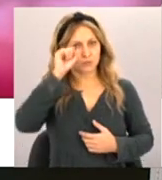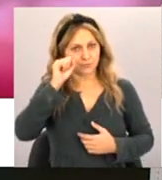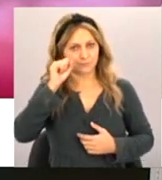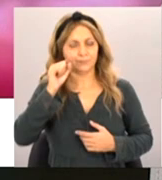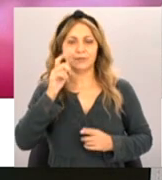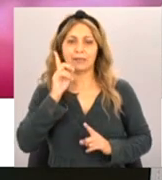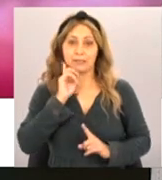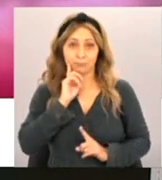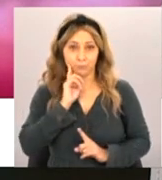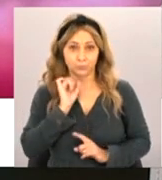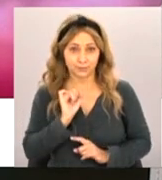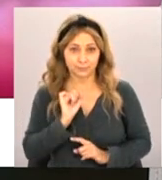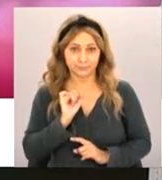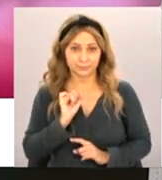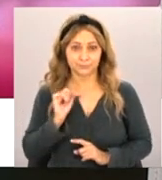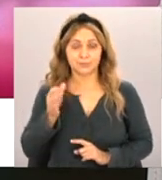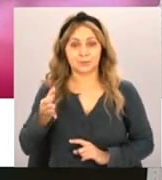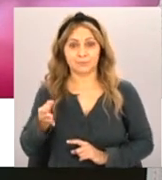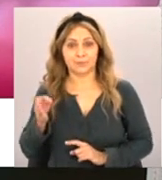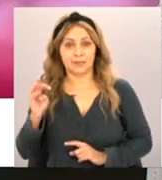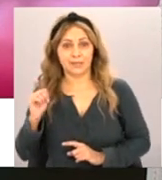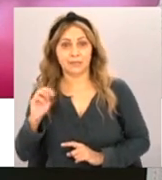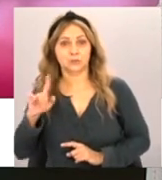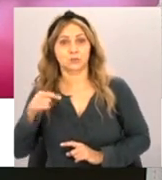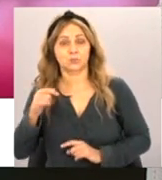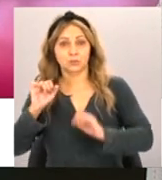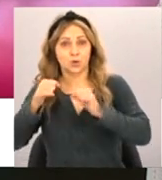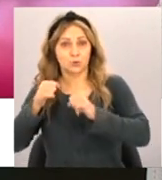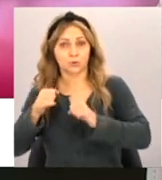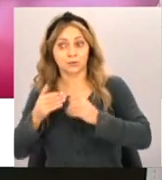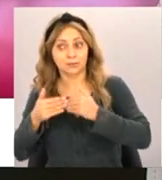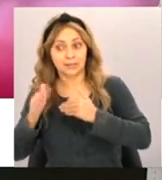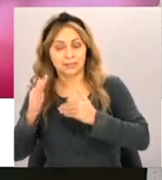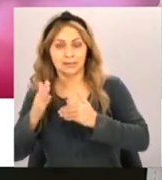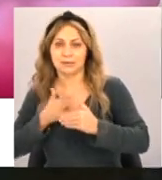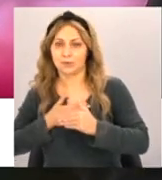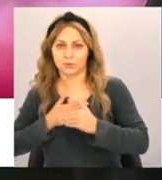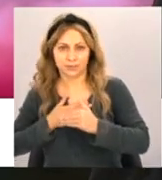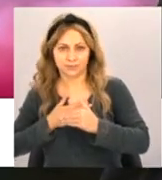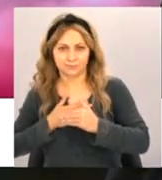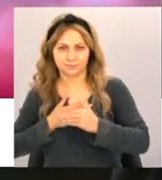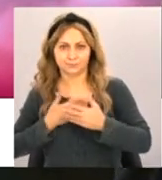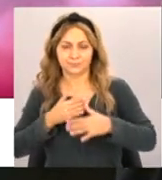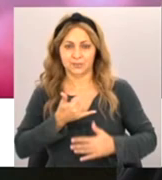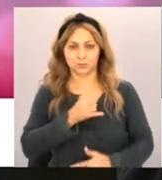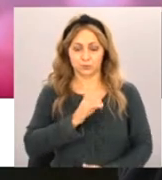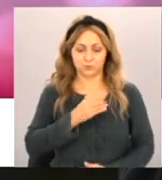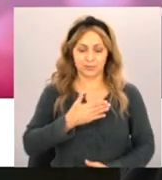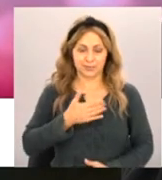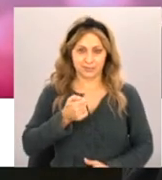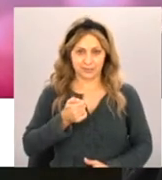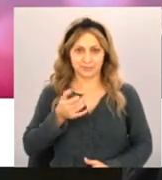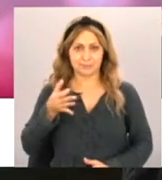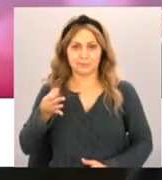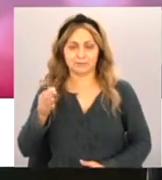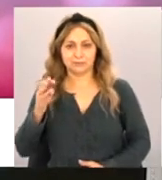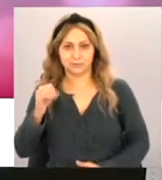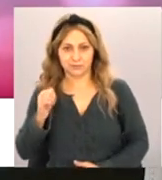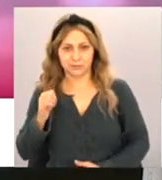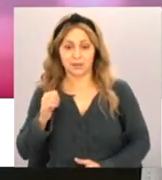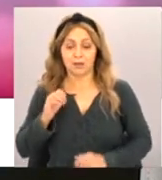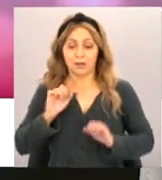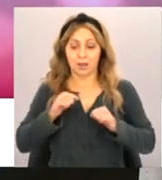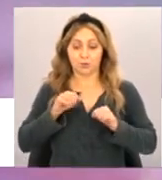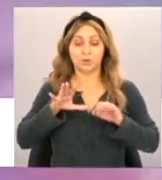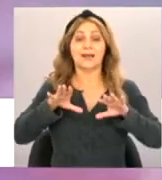importante fazê-lo o perfeccionista depois Deixo tu queria fazer a cor e temos que perceber que na verdade em 2015 do partido socialista teve de aceitar o acordo